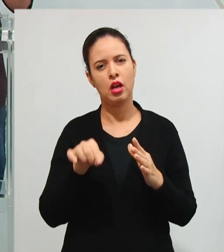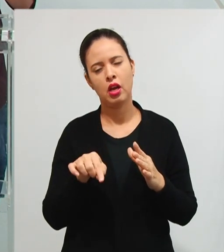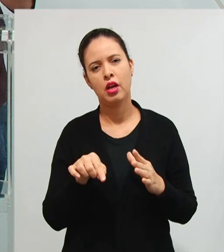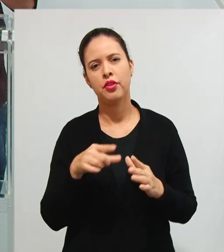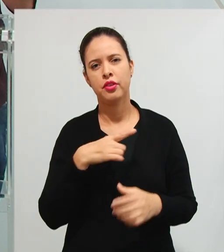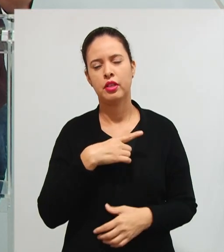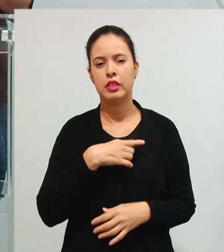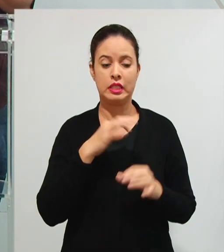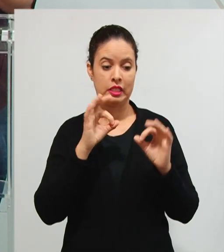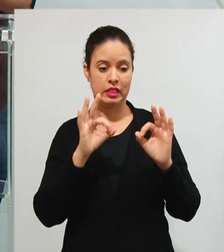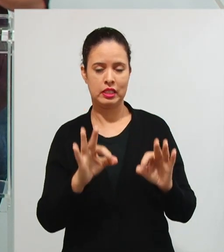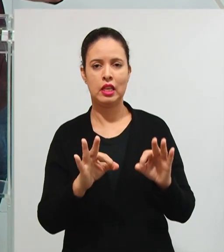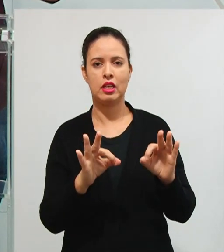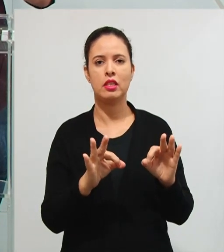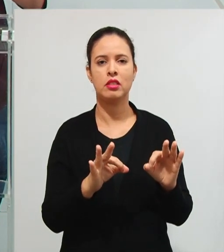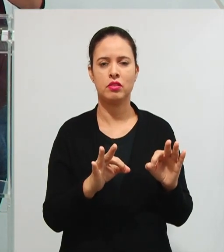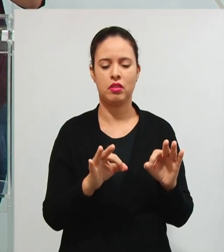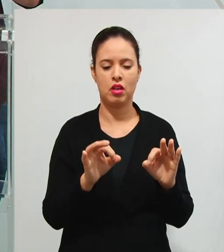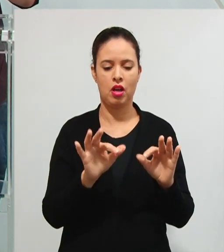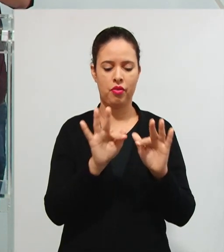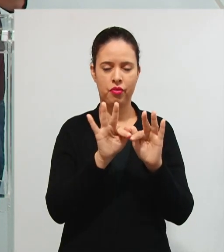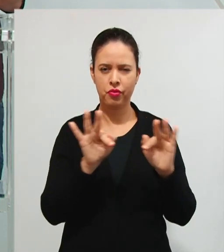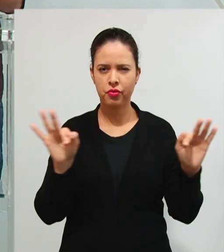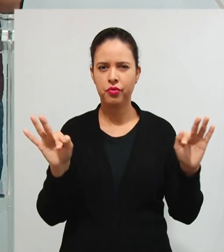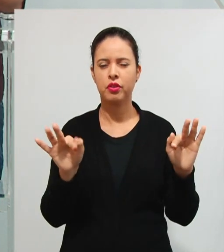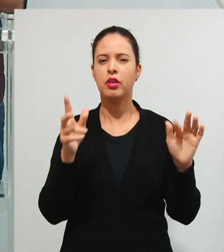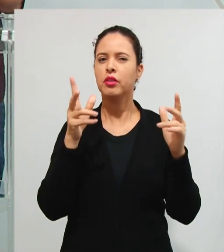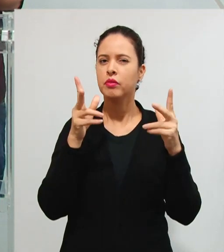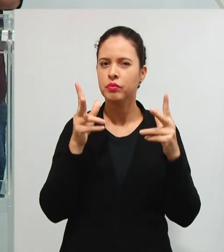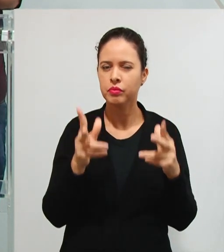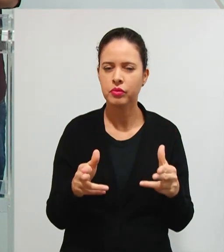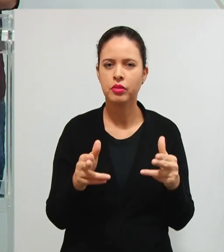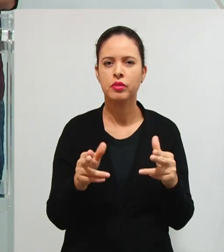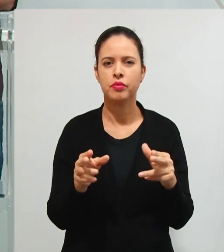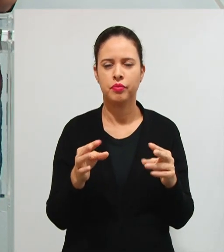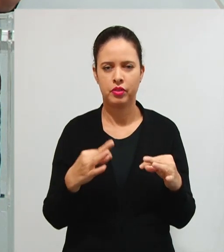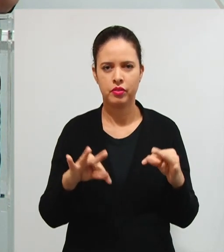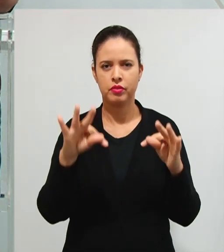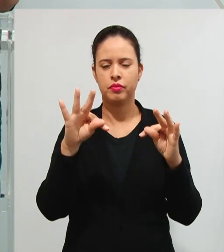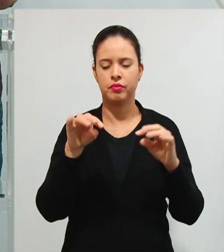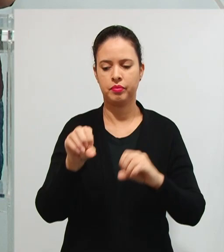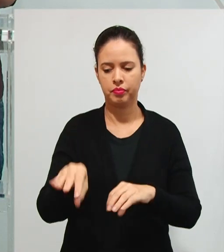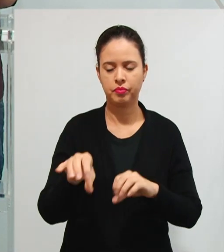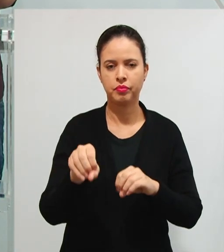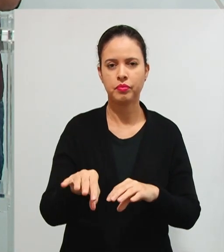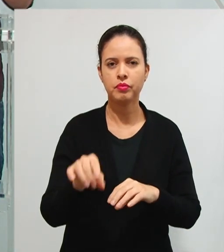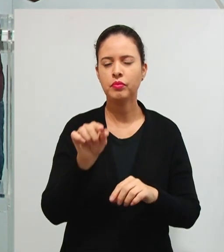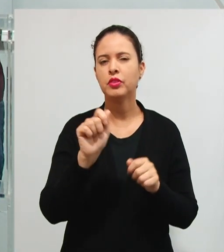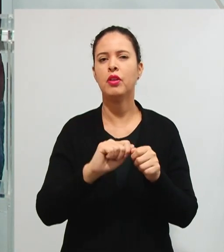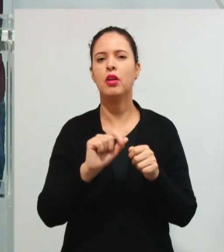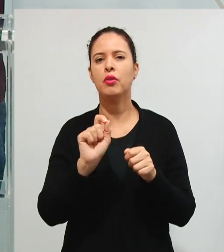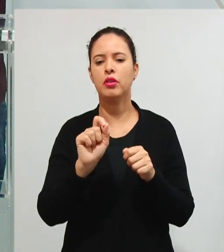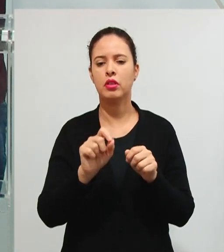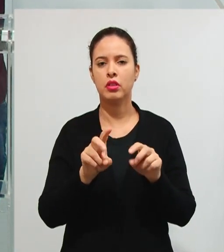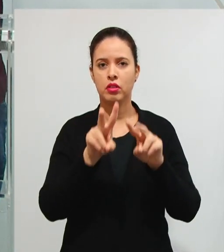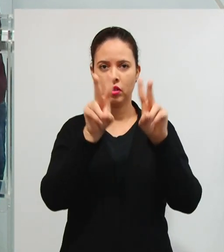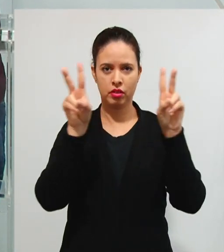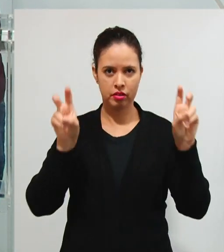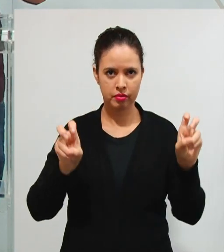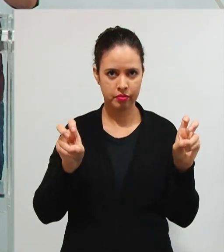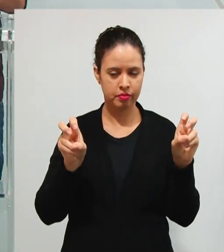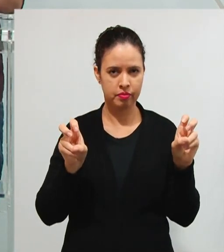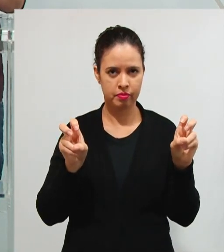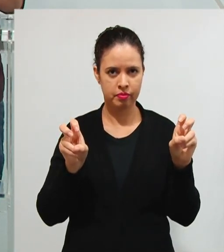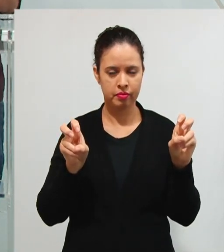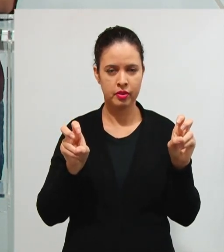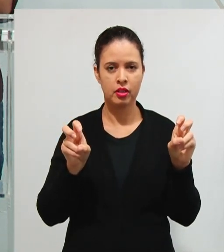contém exatamente aquela afirmação com a mesma grafia, tecnologias educacionais, o que você faz? Você coloca entre